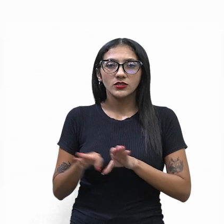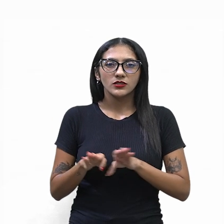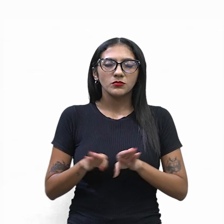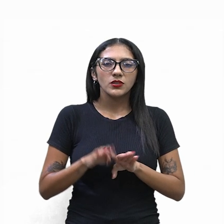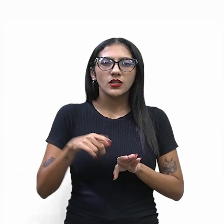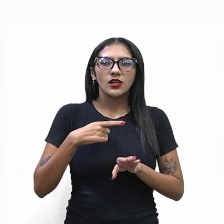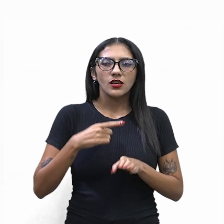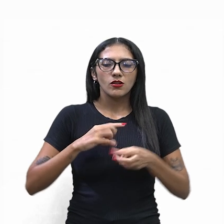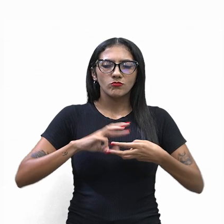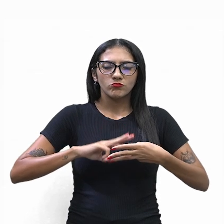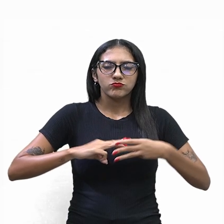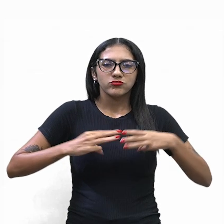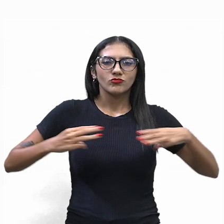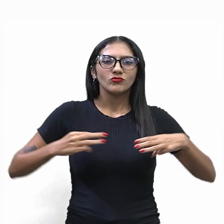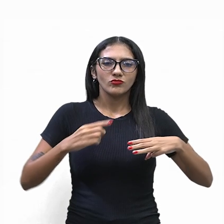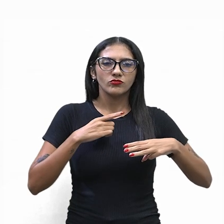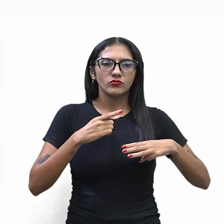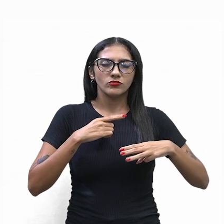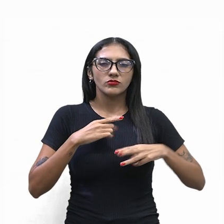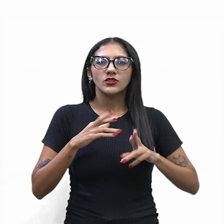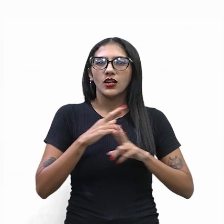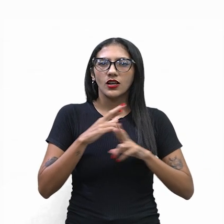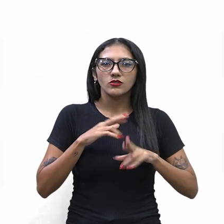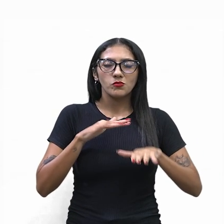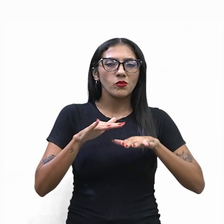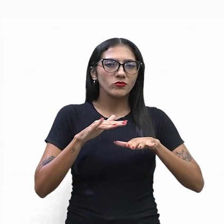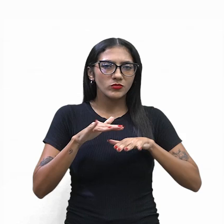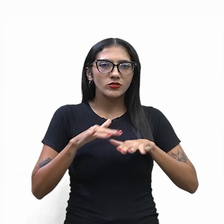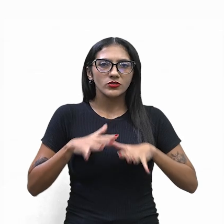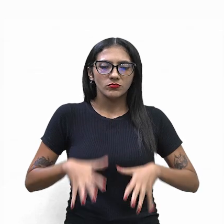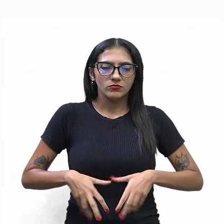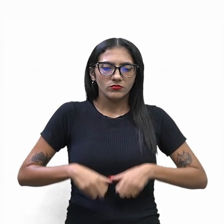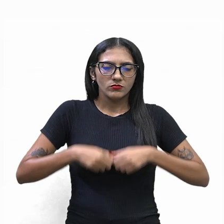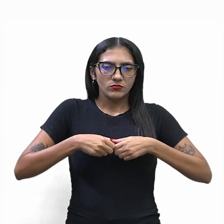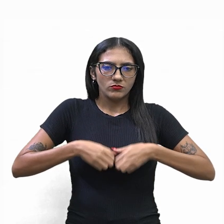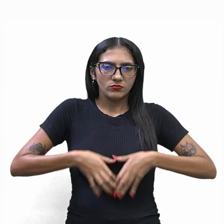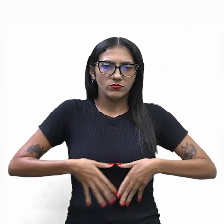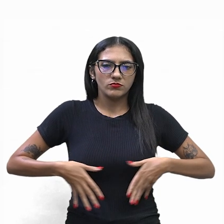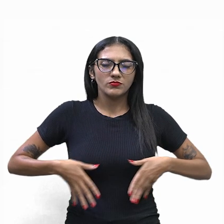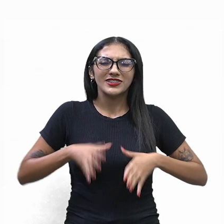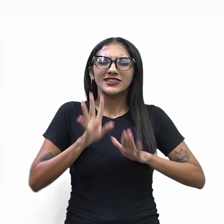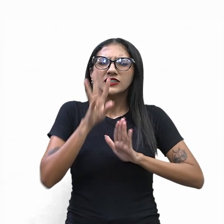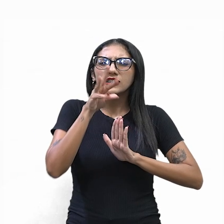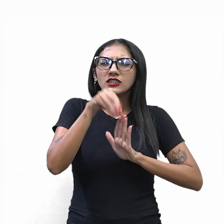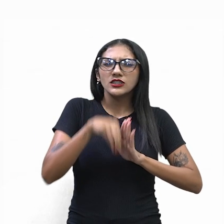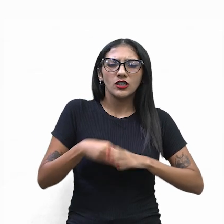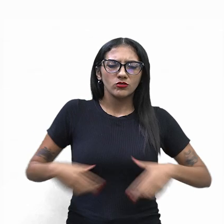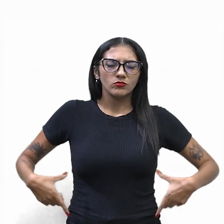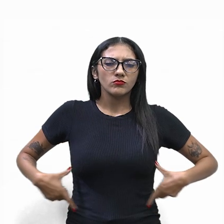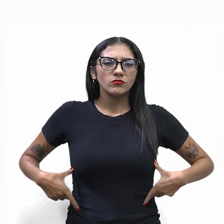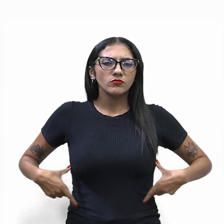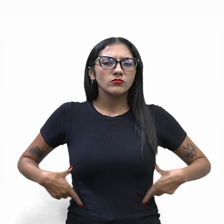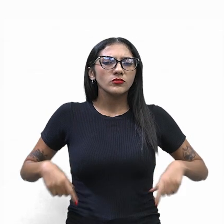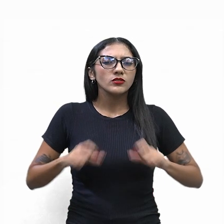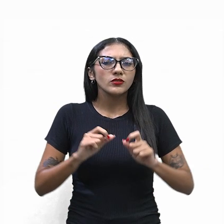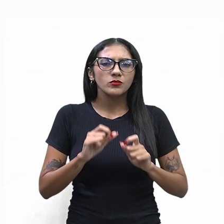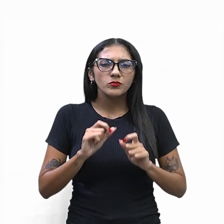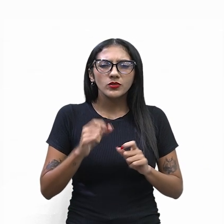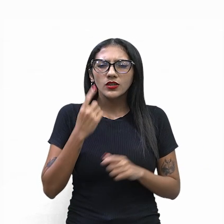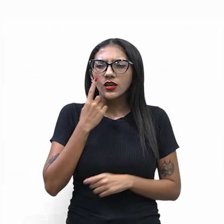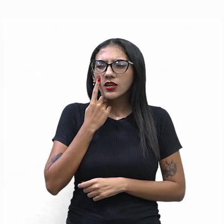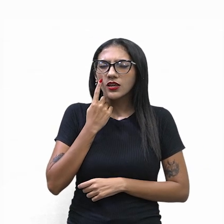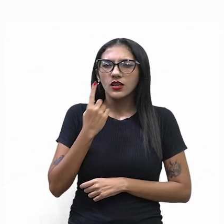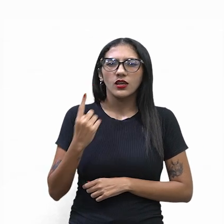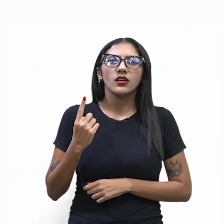que é um músculo que participa aí da respiração. E lá dentro dos pulmões a gente tem aí os bronquíolos, né? E